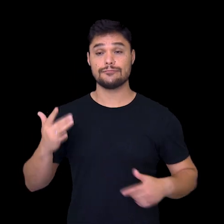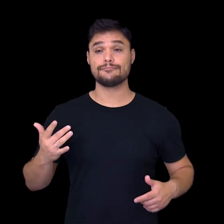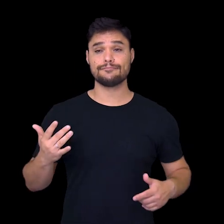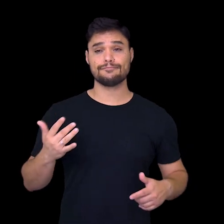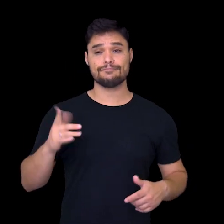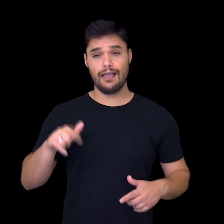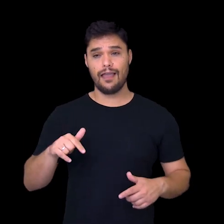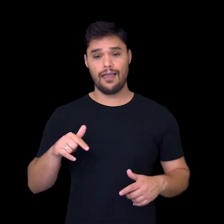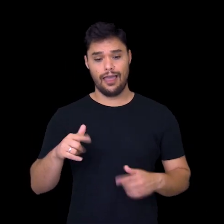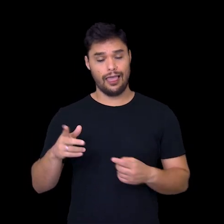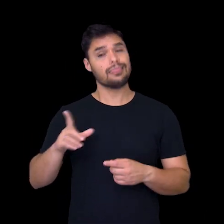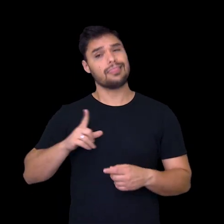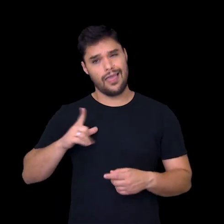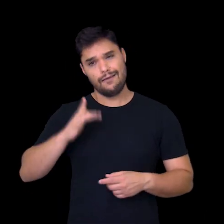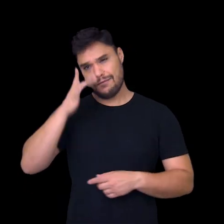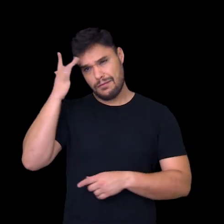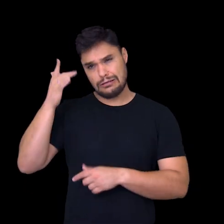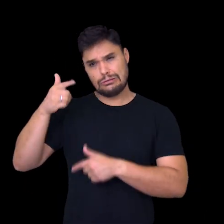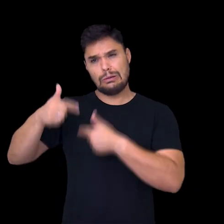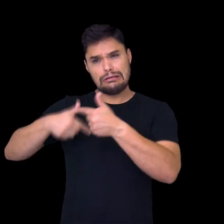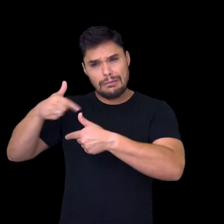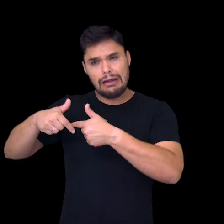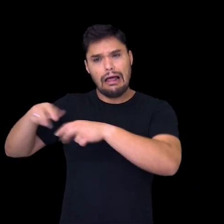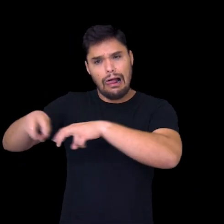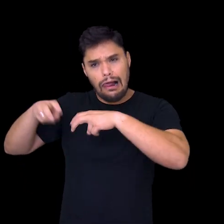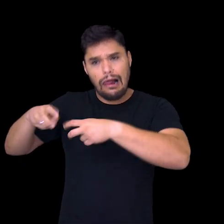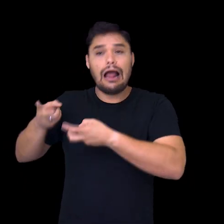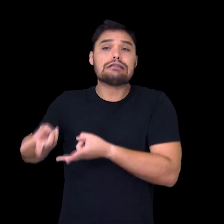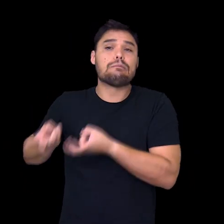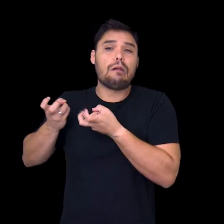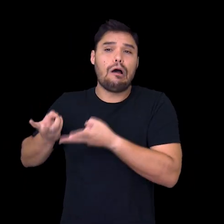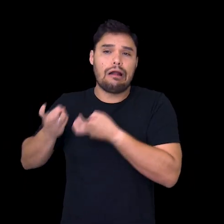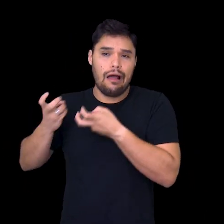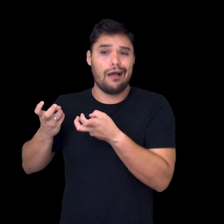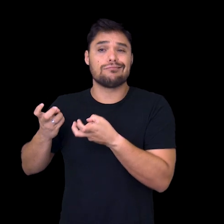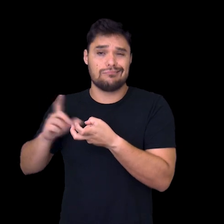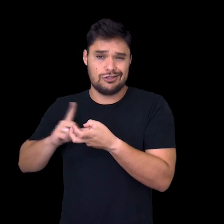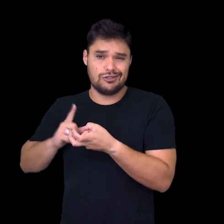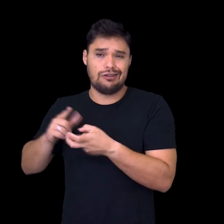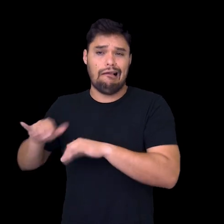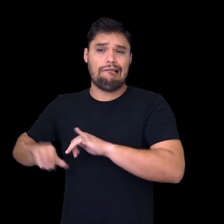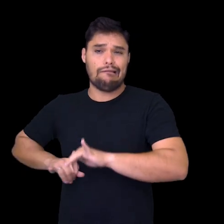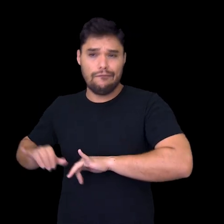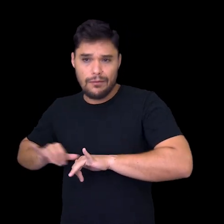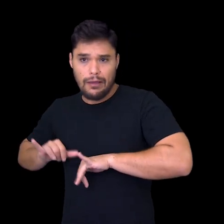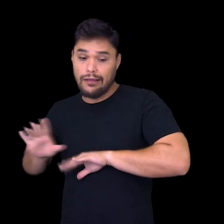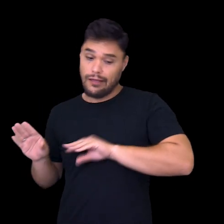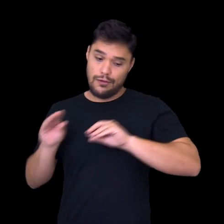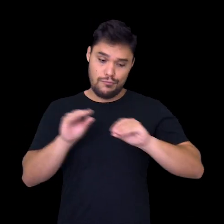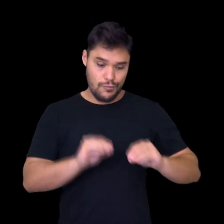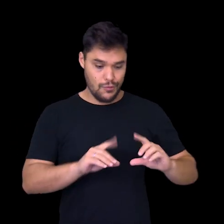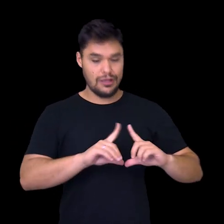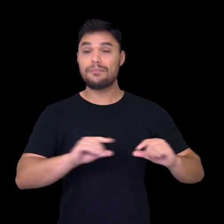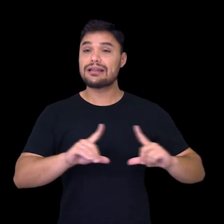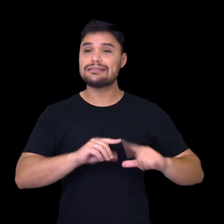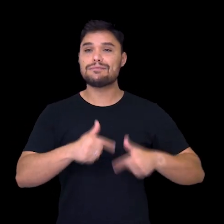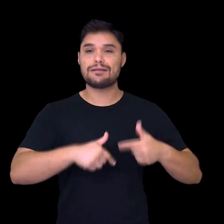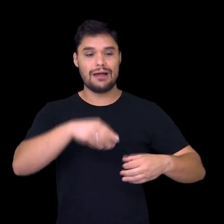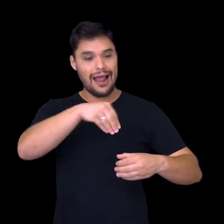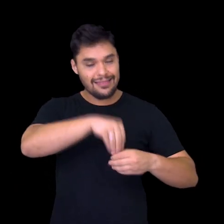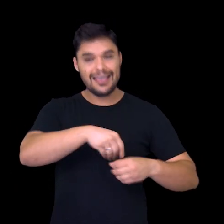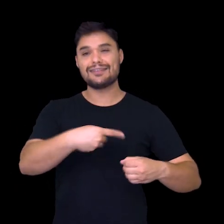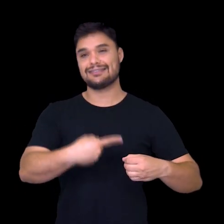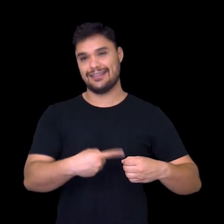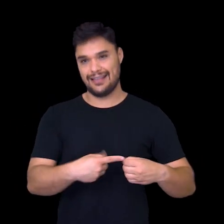portanto, né, eram muito explorados nessas terras, num Brasil predominantemente agrário, e que vêm para Brasília para trabalhar num